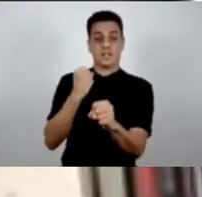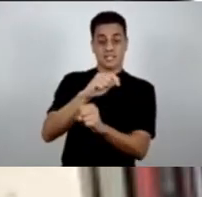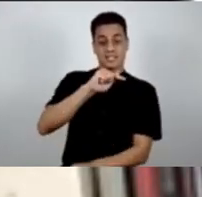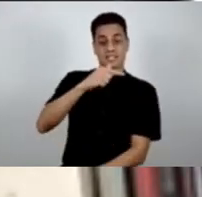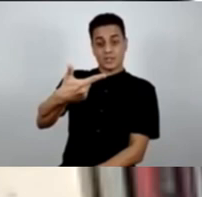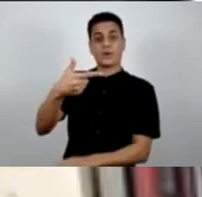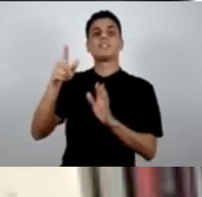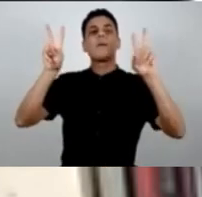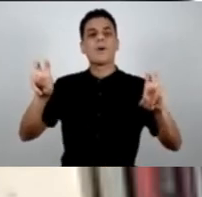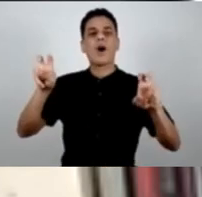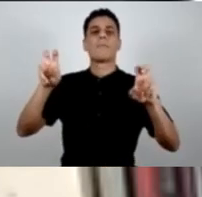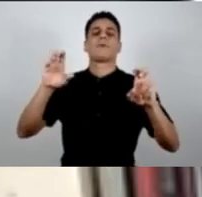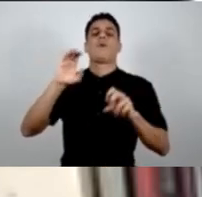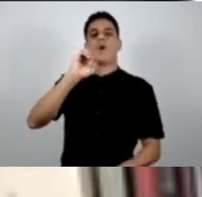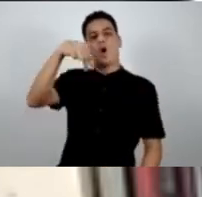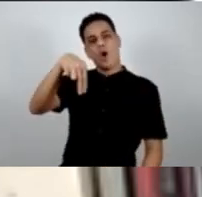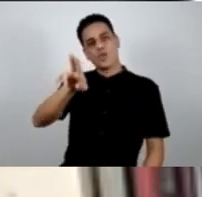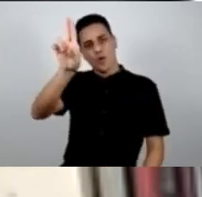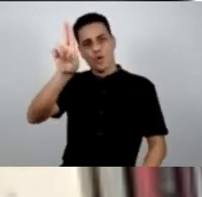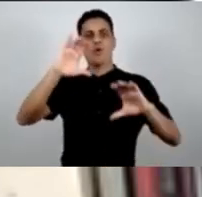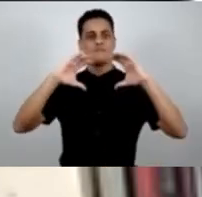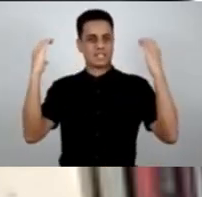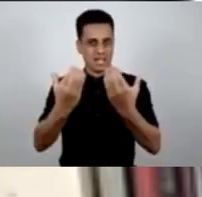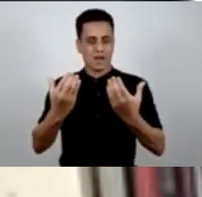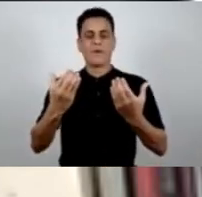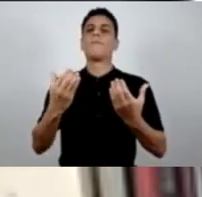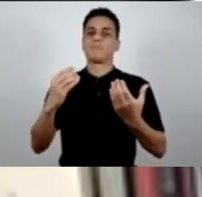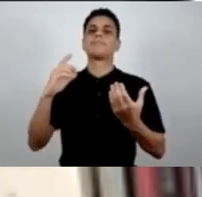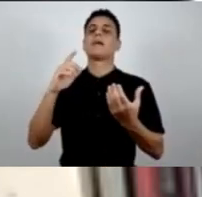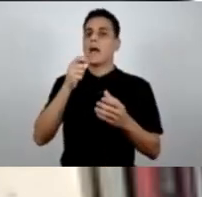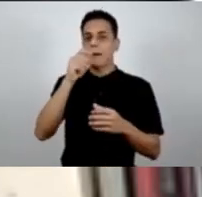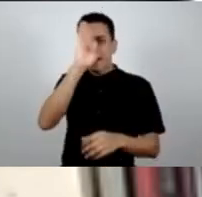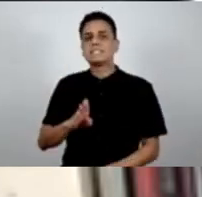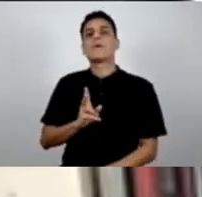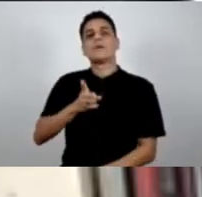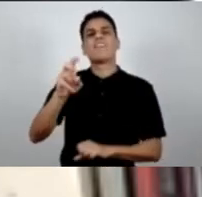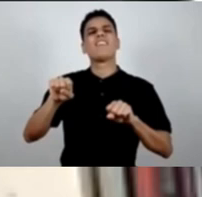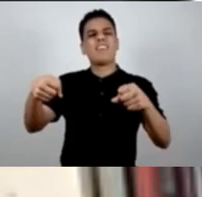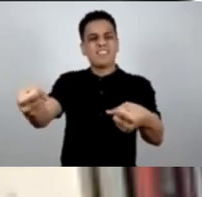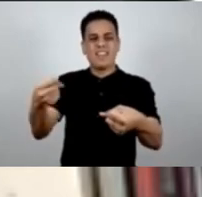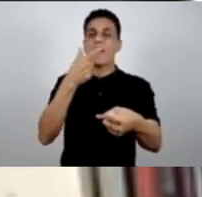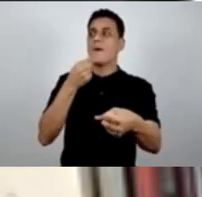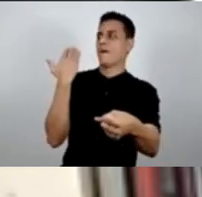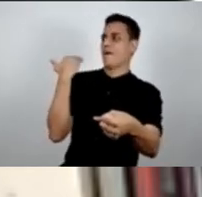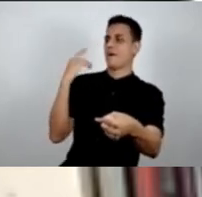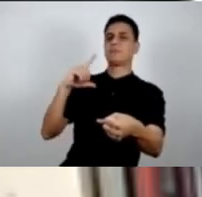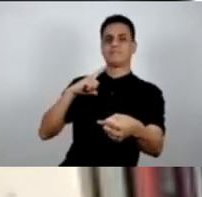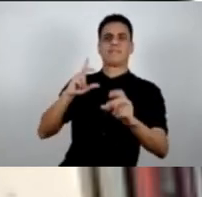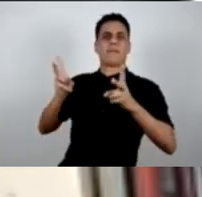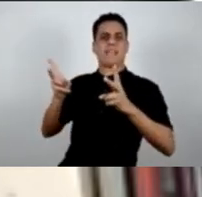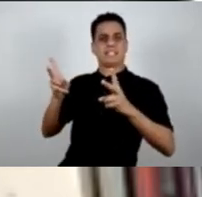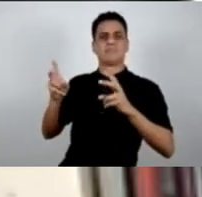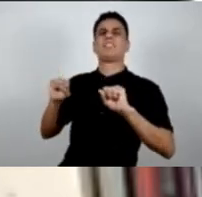aquela posição de que foi retratada agora pelo Paulo Guedes, justamente num webinar com investidores do Aspen Institute.